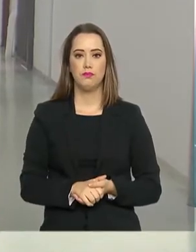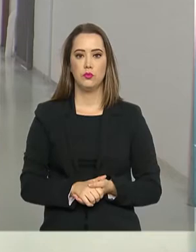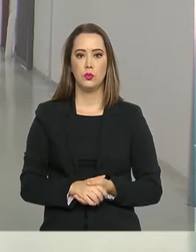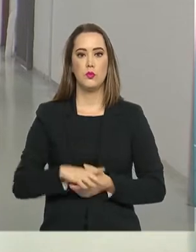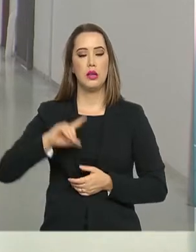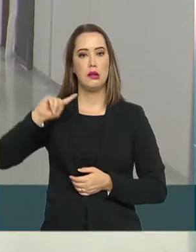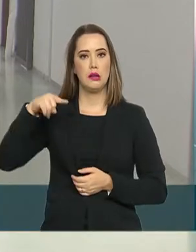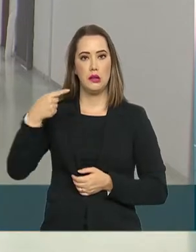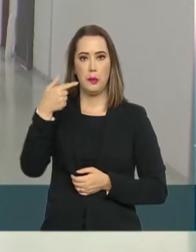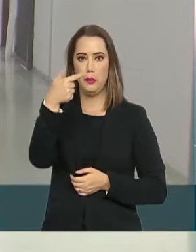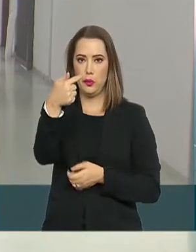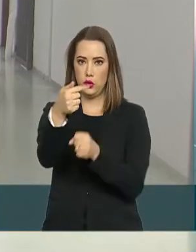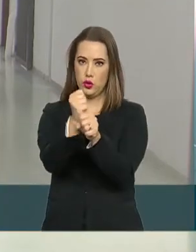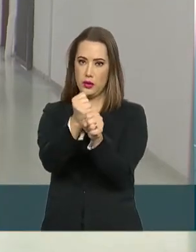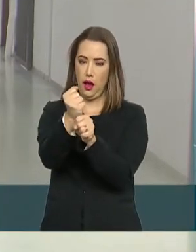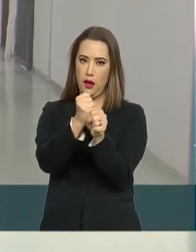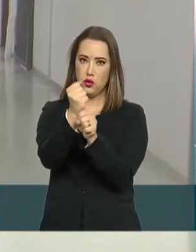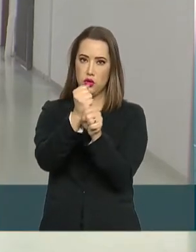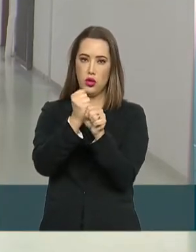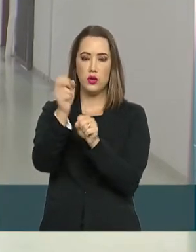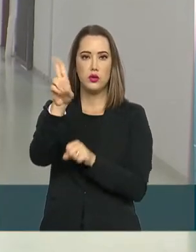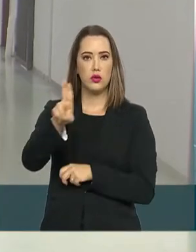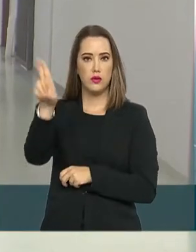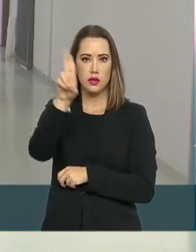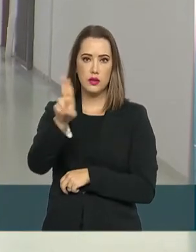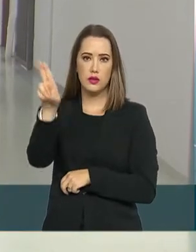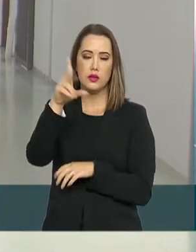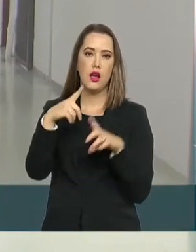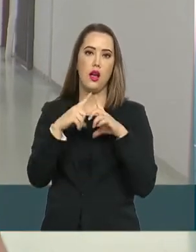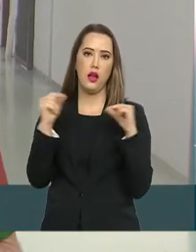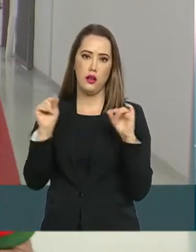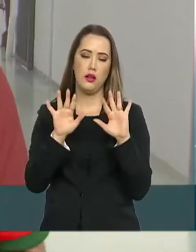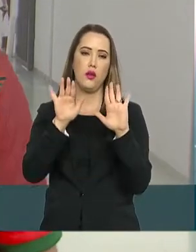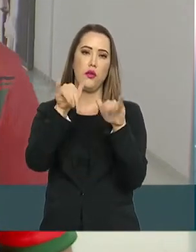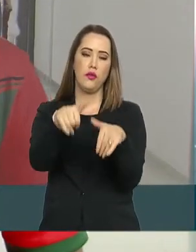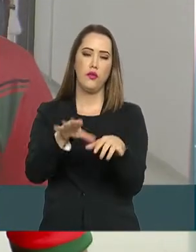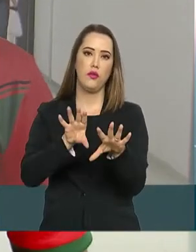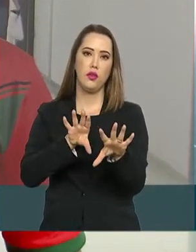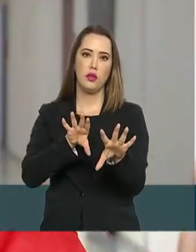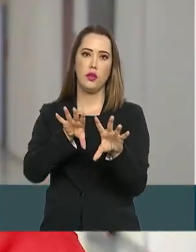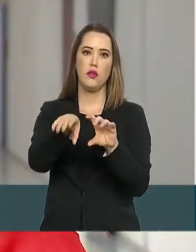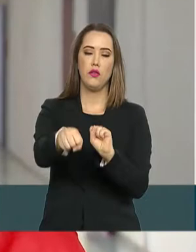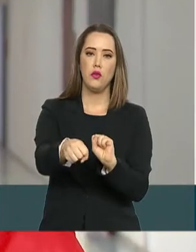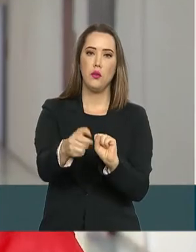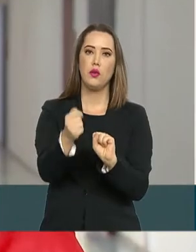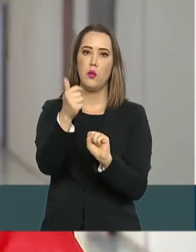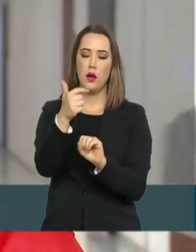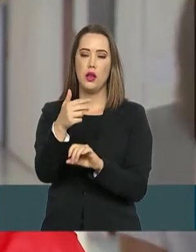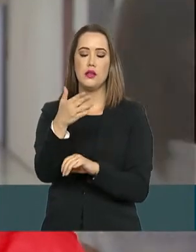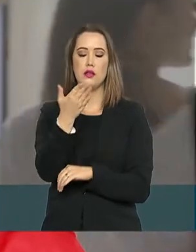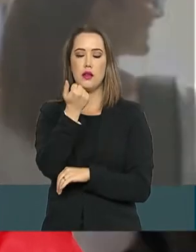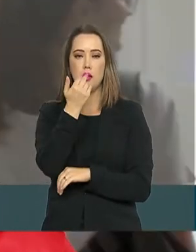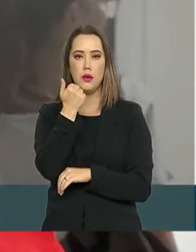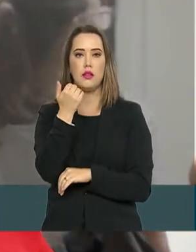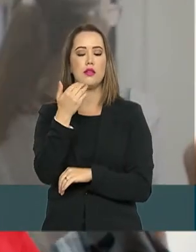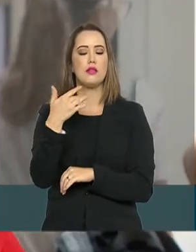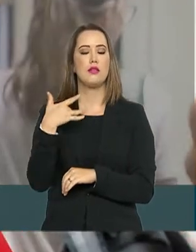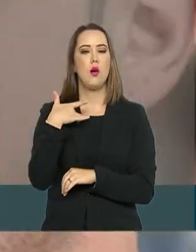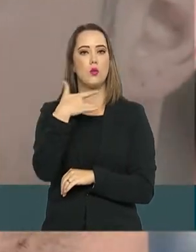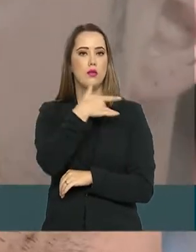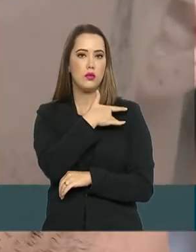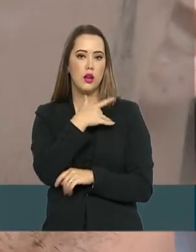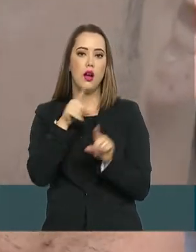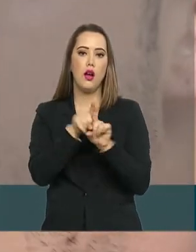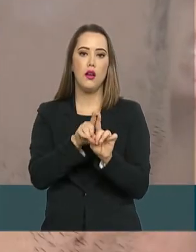Depois de sete anos na Universidade de Brasília, Matheus está concluindo a graduação em nutrição. No domingo, vai fazer o ENAD, o